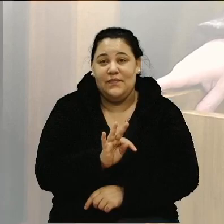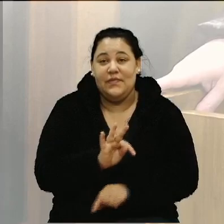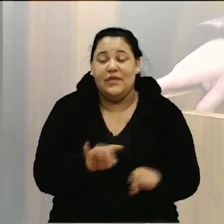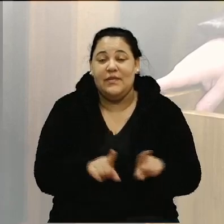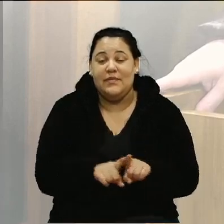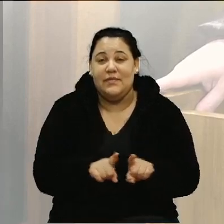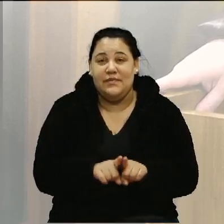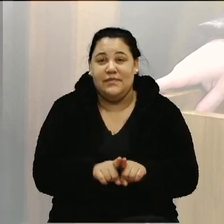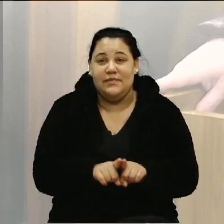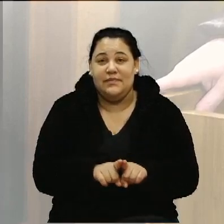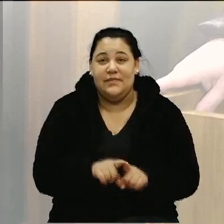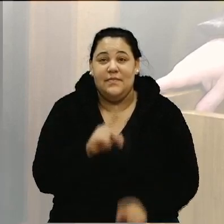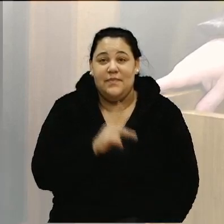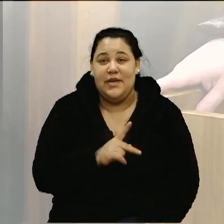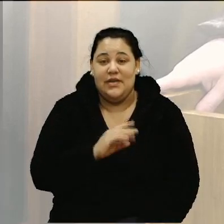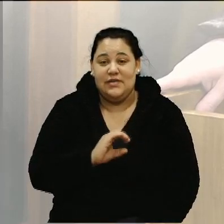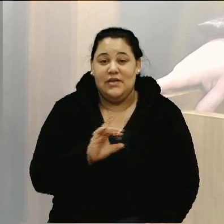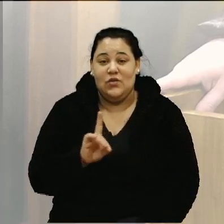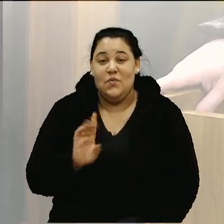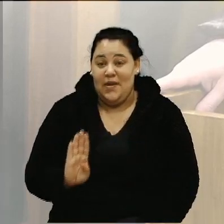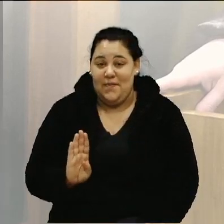inclusive o PCdoB,